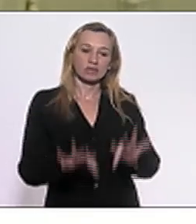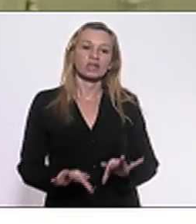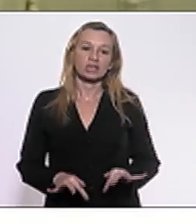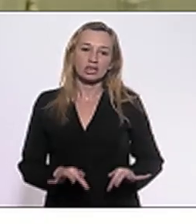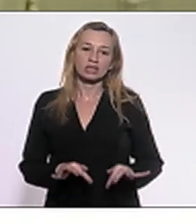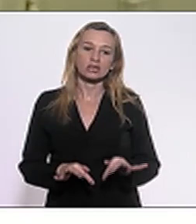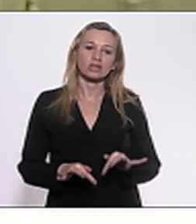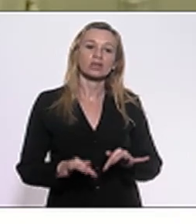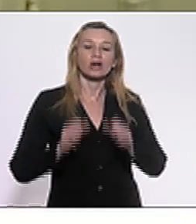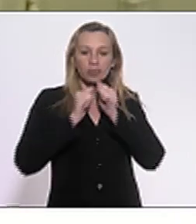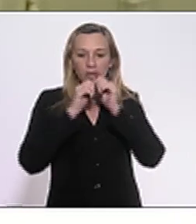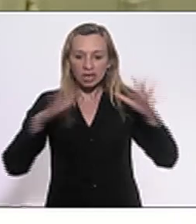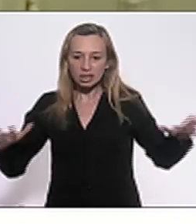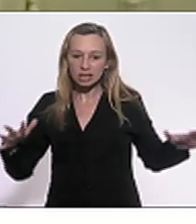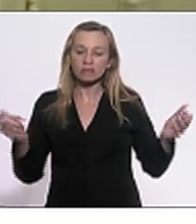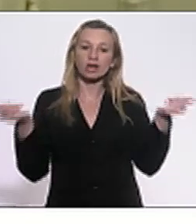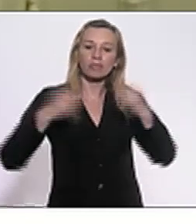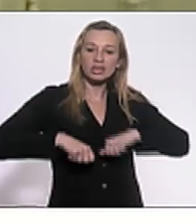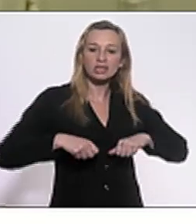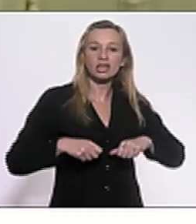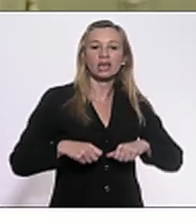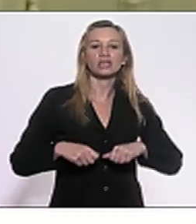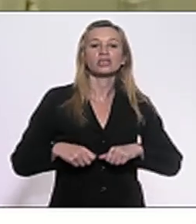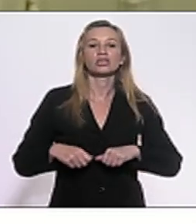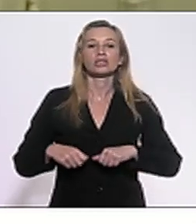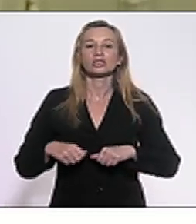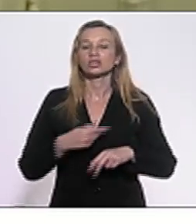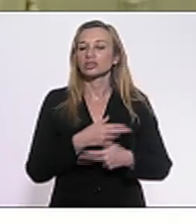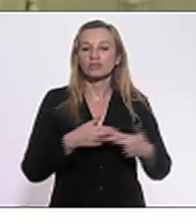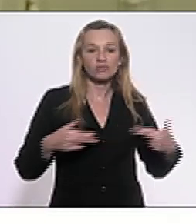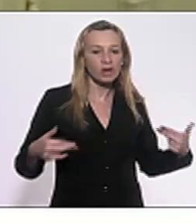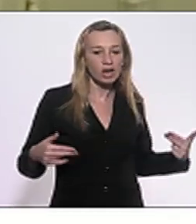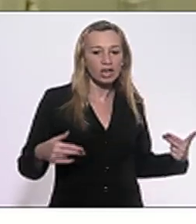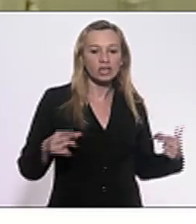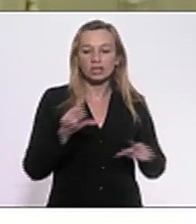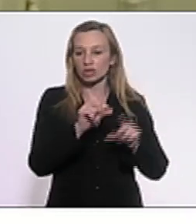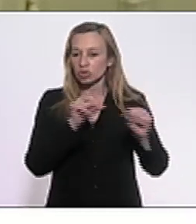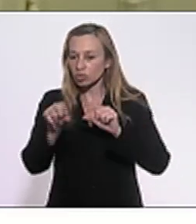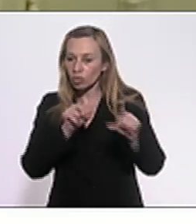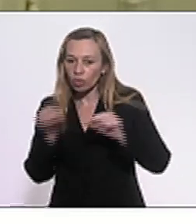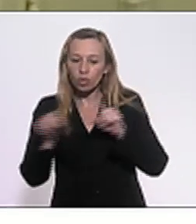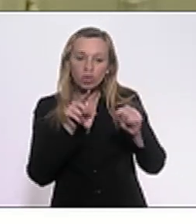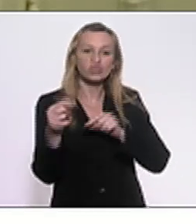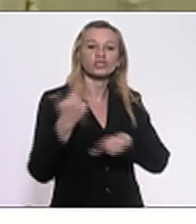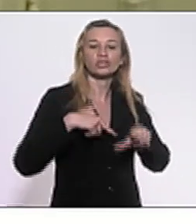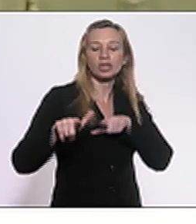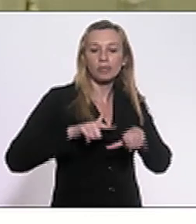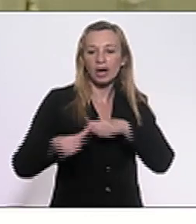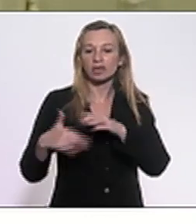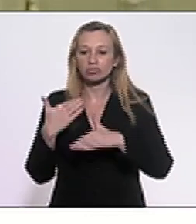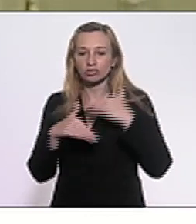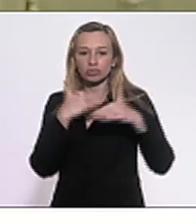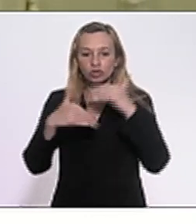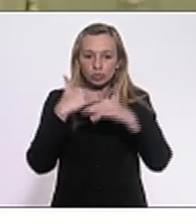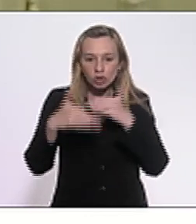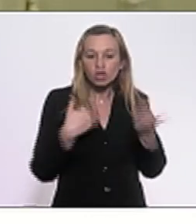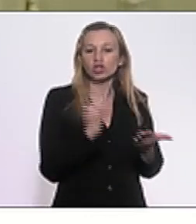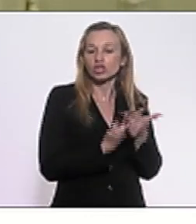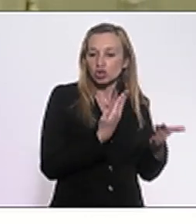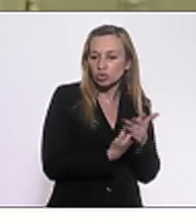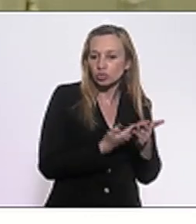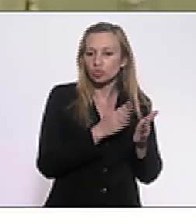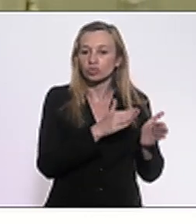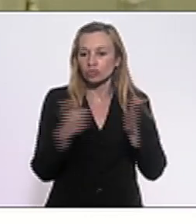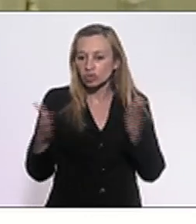da ampliação de capacidade de opções de recolhimento. Há alguns trabalhos em andamento, estudos nessa